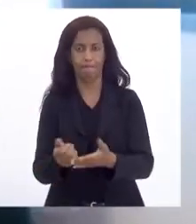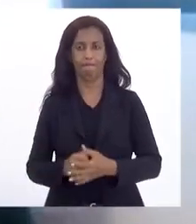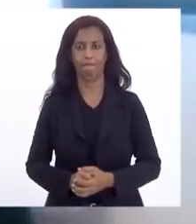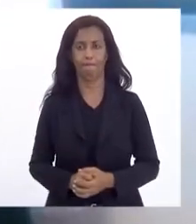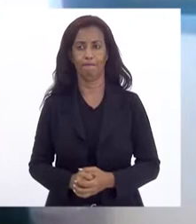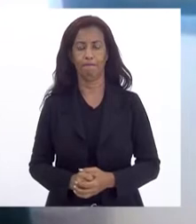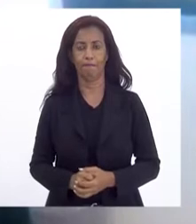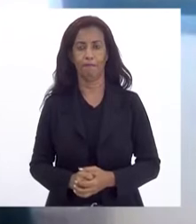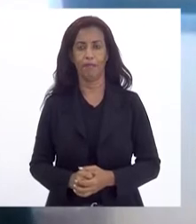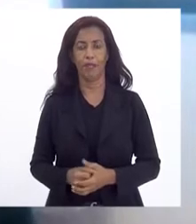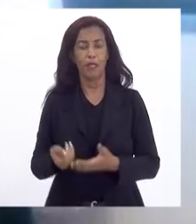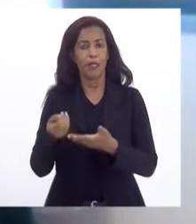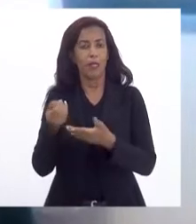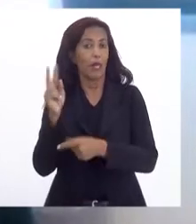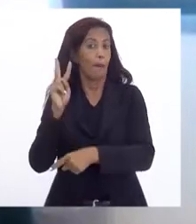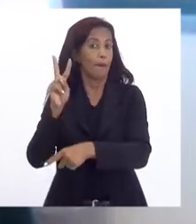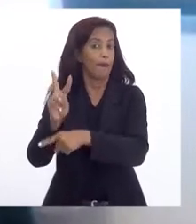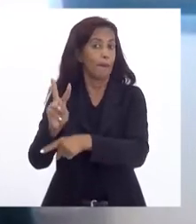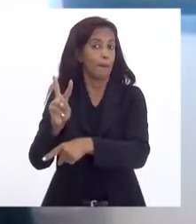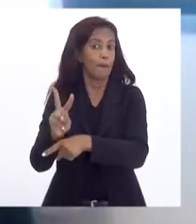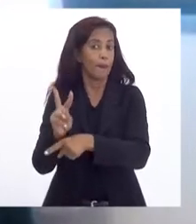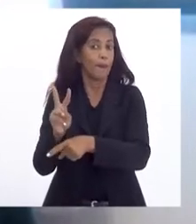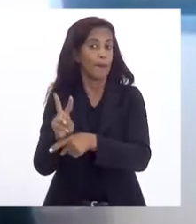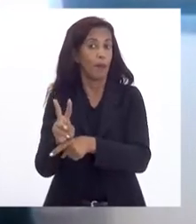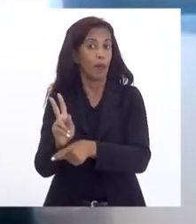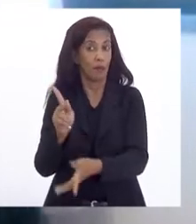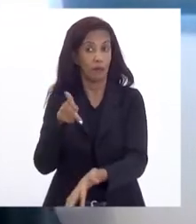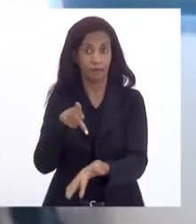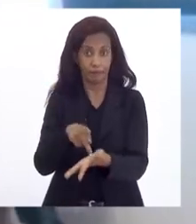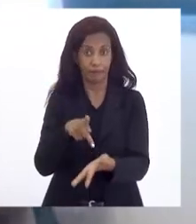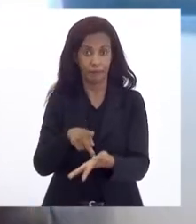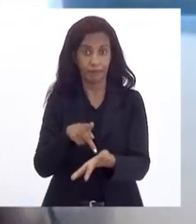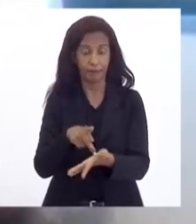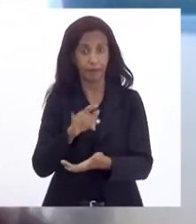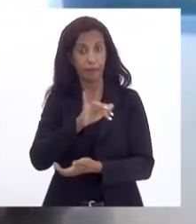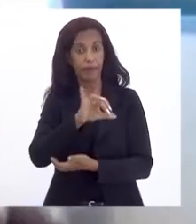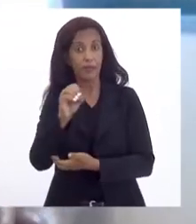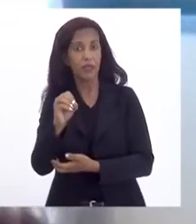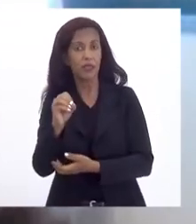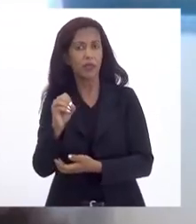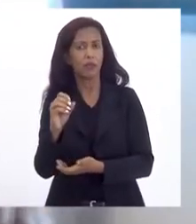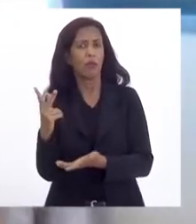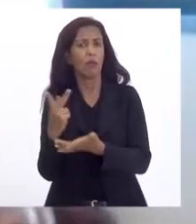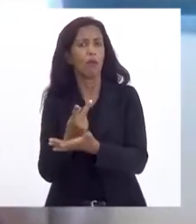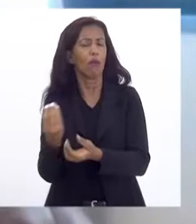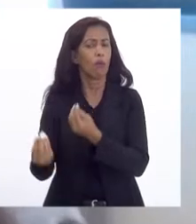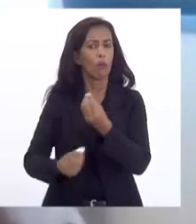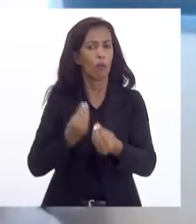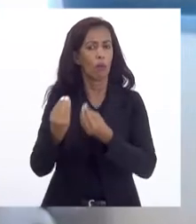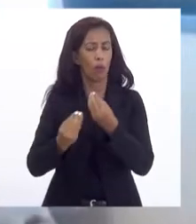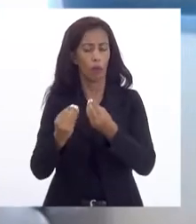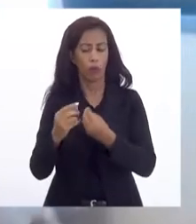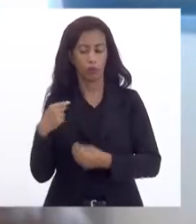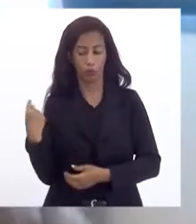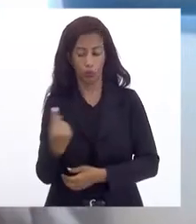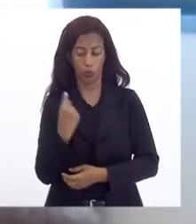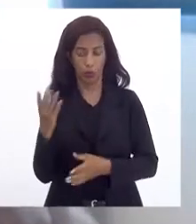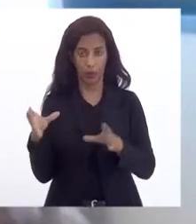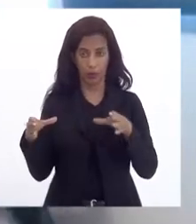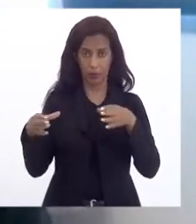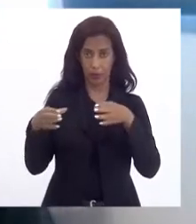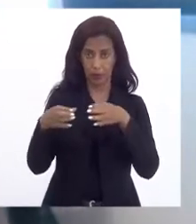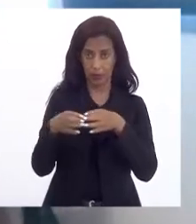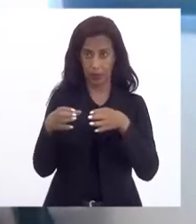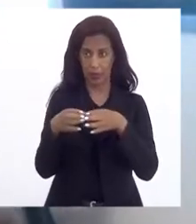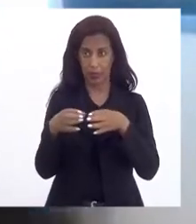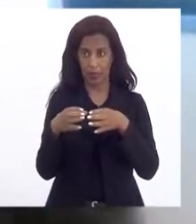a proteção, isso é verdade. Isso foi feito como? A nossa equipe pegou ponto por